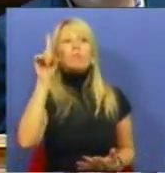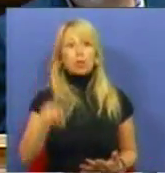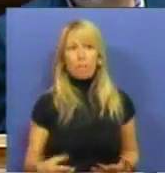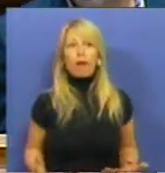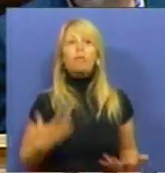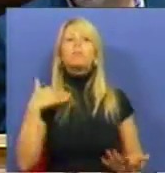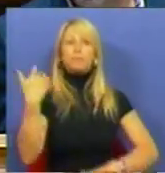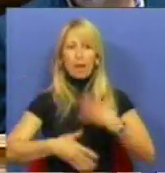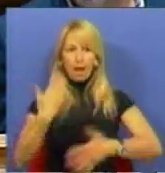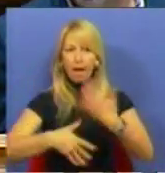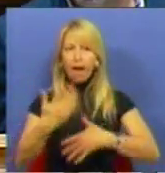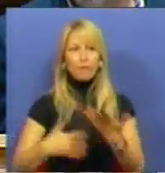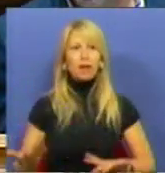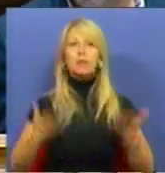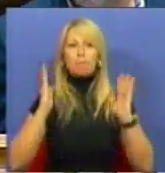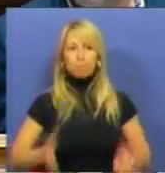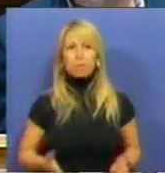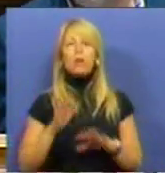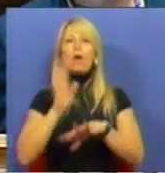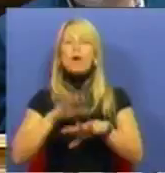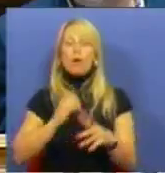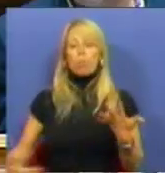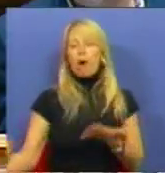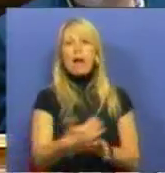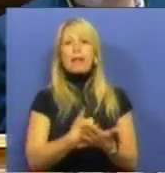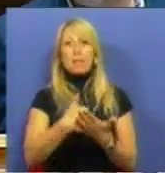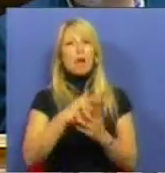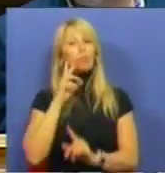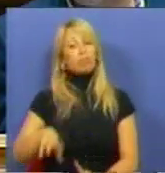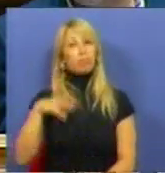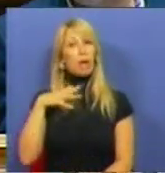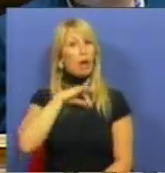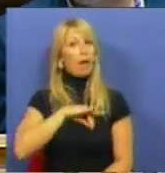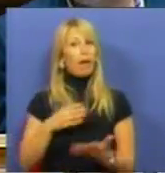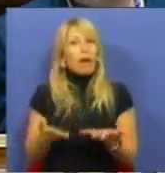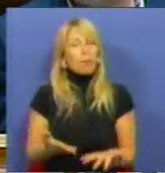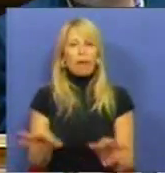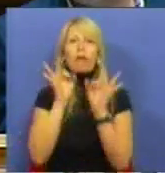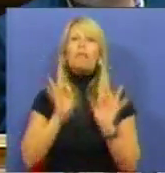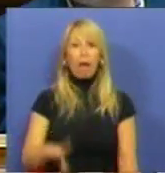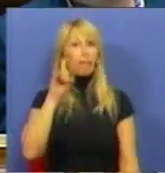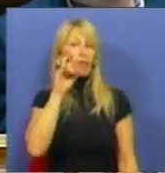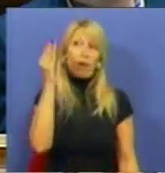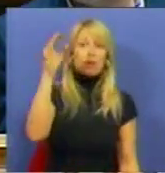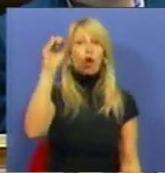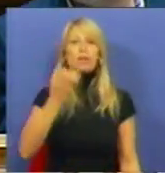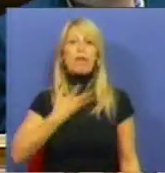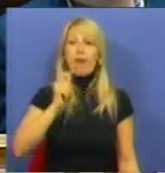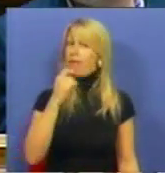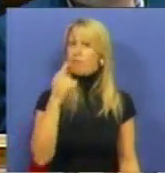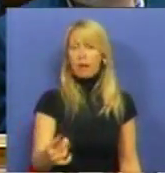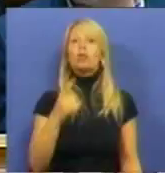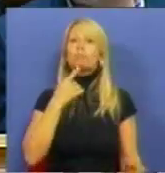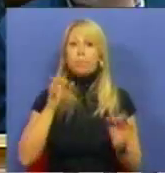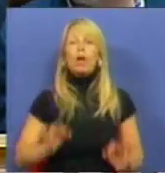que se avance com medidas ao nível dos rendimentos dos capitais, tal como defende a OCDE, numa notícia que eu penso que todos